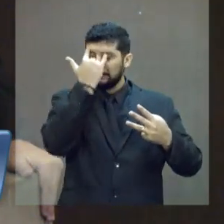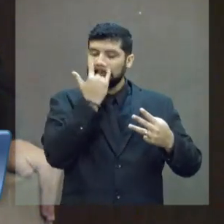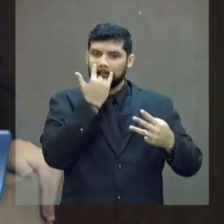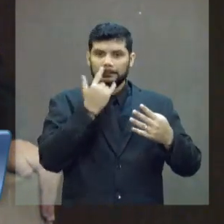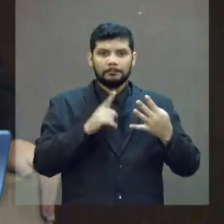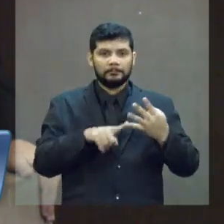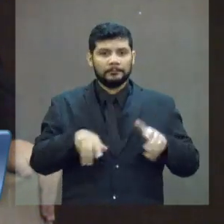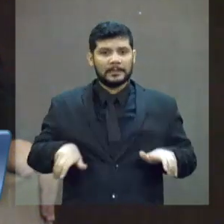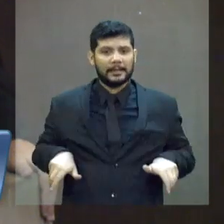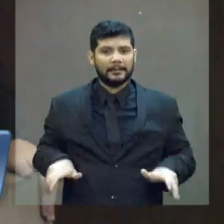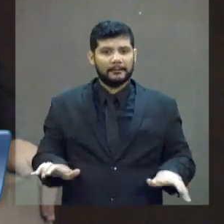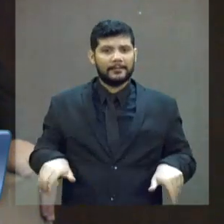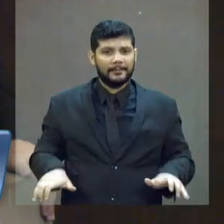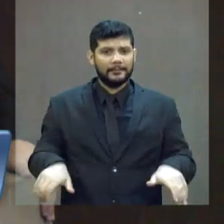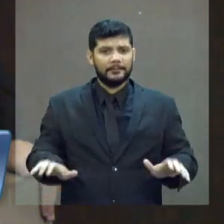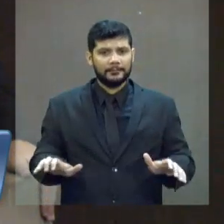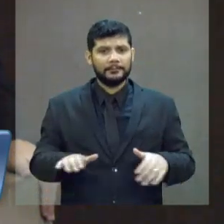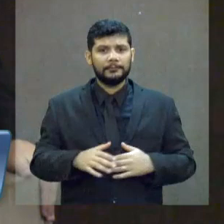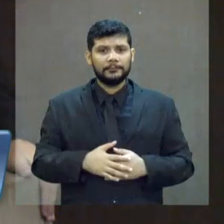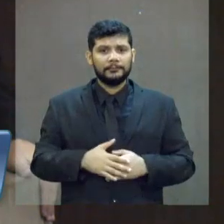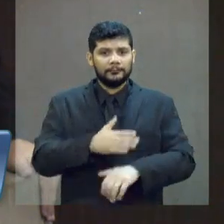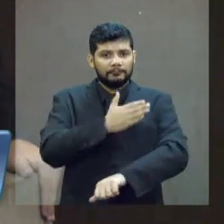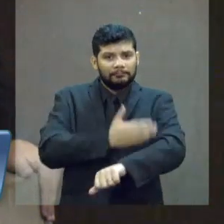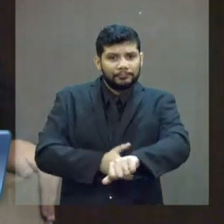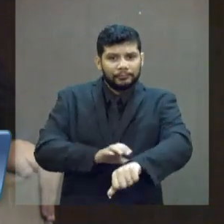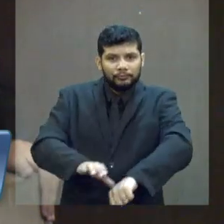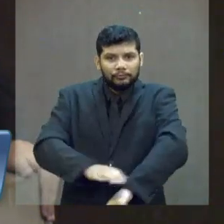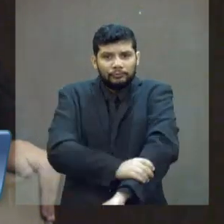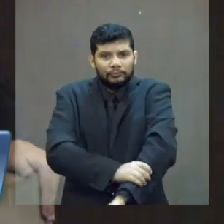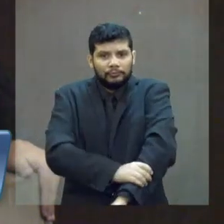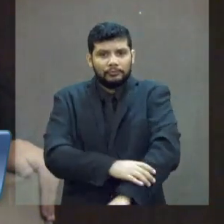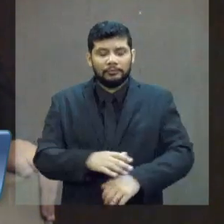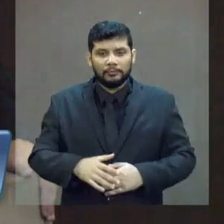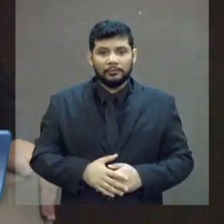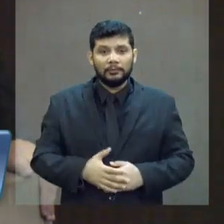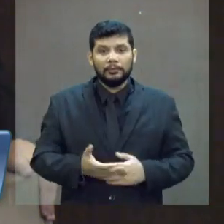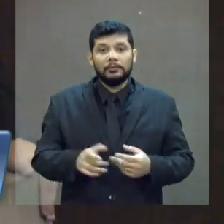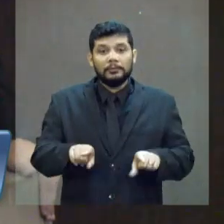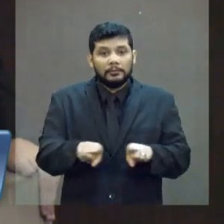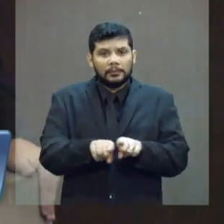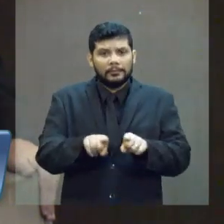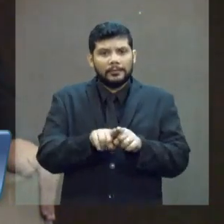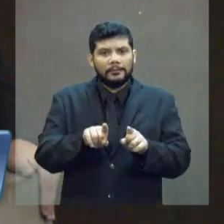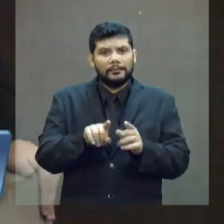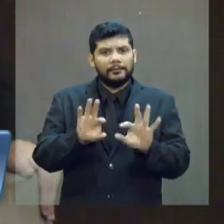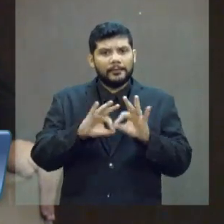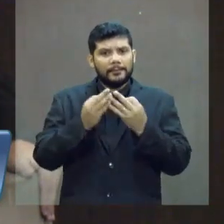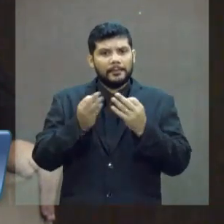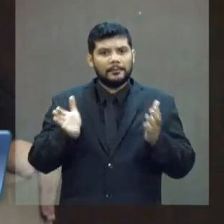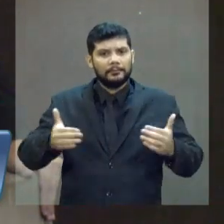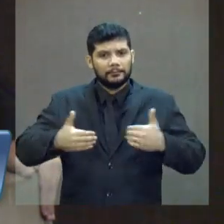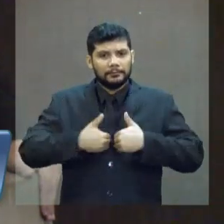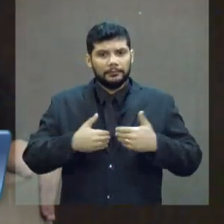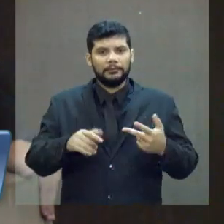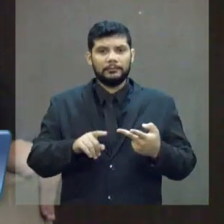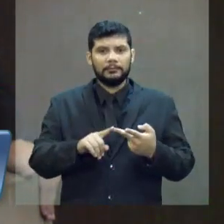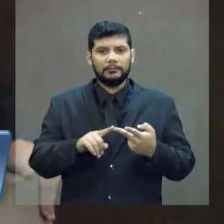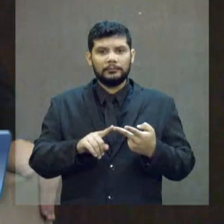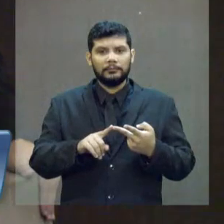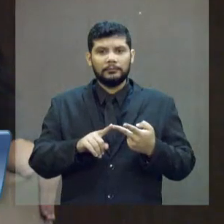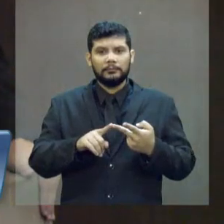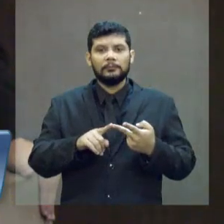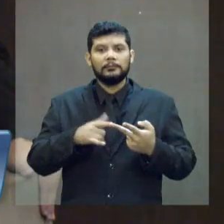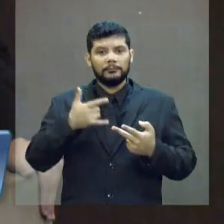pessoas cadeirantes, ostomizados, familiares de autistas, familiares de pessoas com